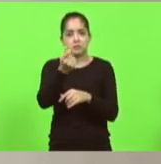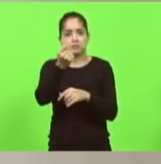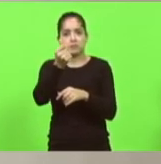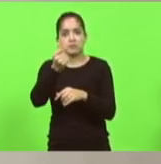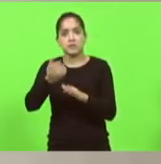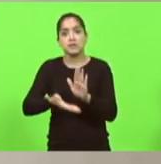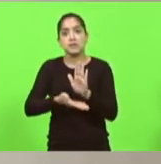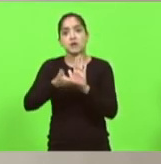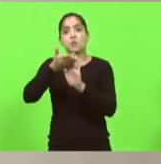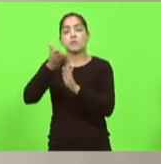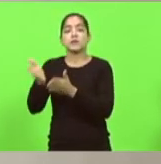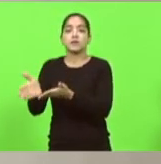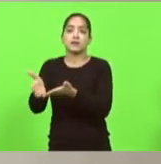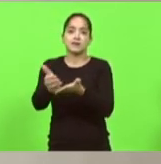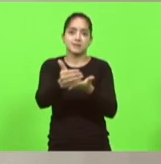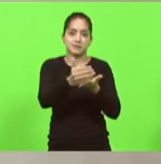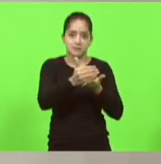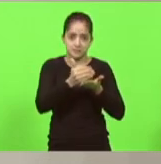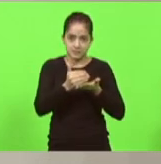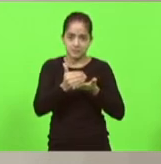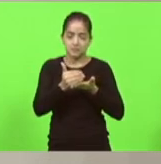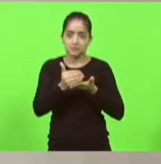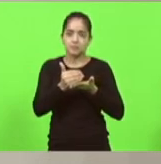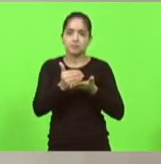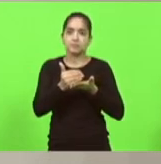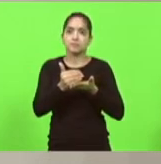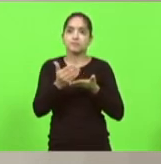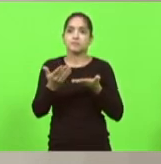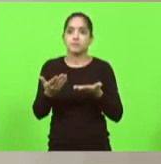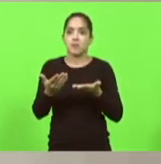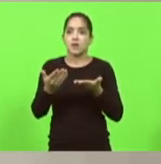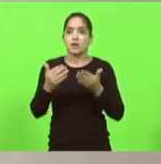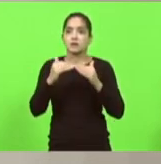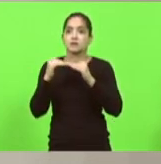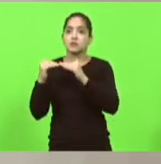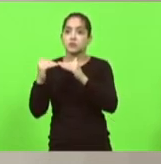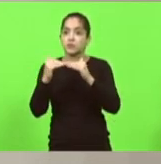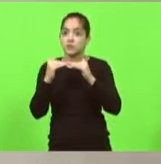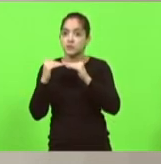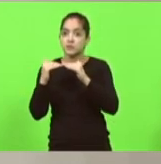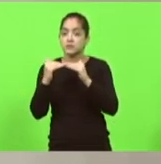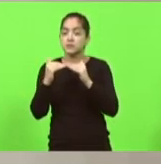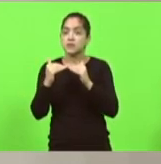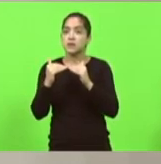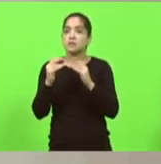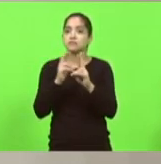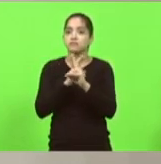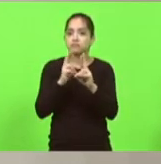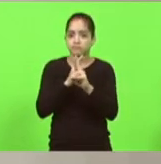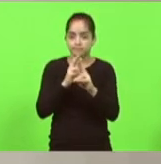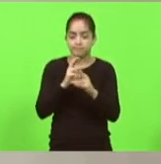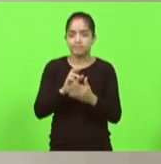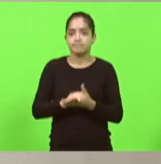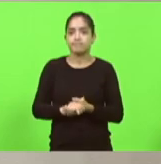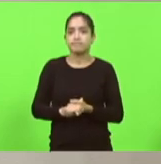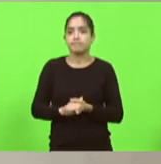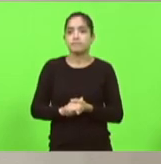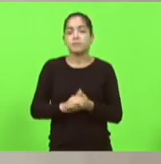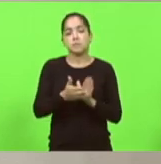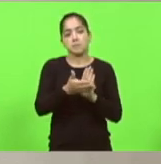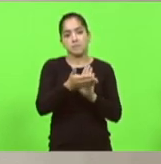arrecadação municipal com menos burocracia, além de harmonizar a relação do contribuinte.